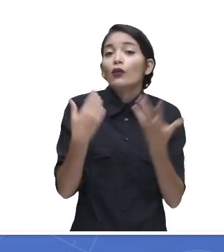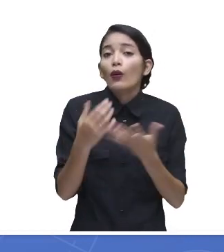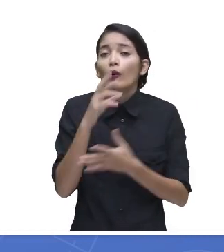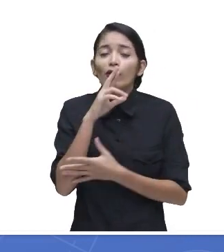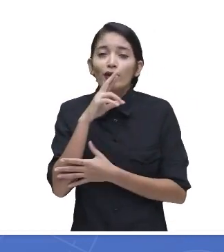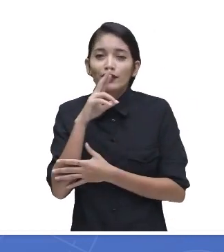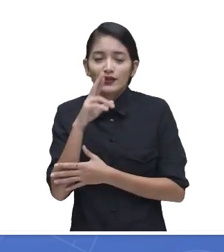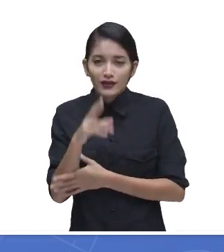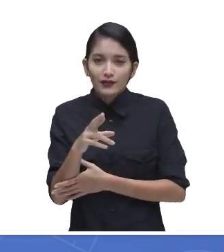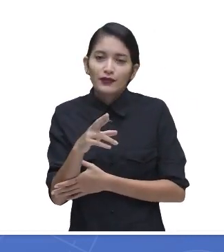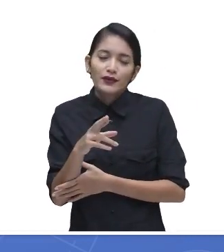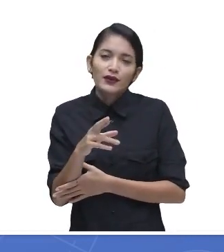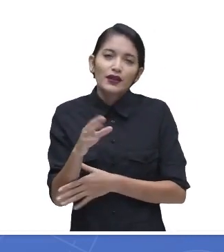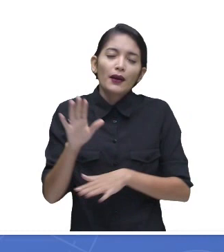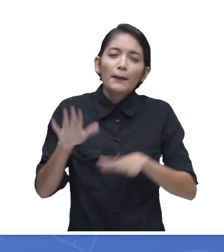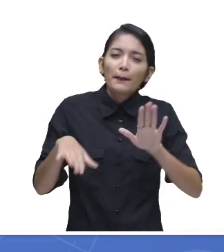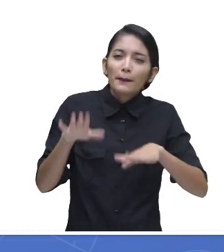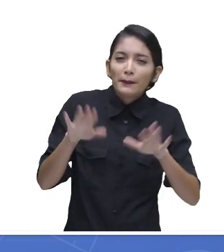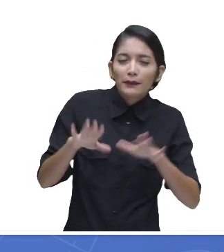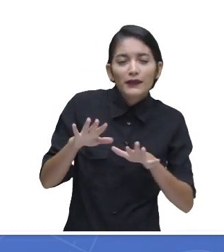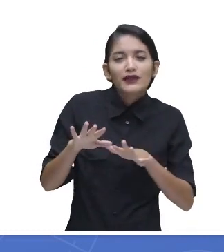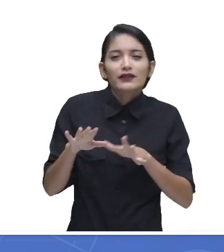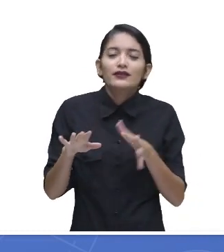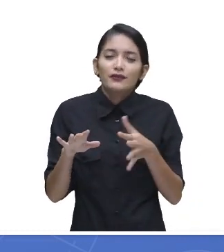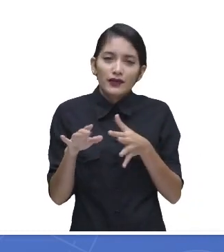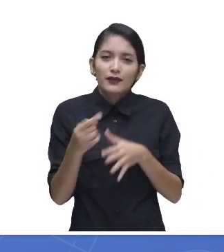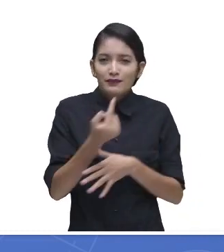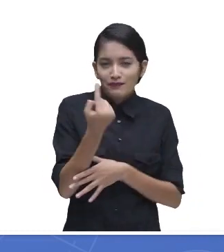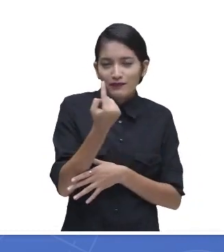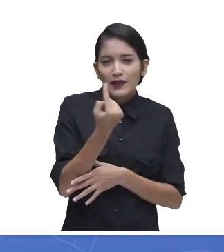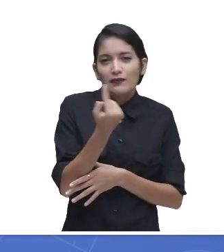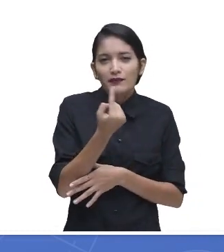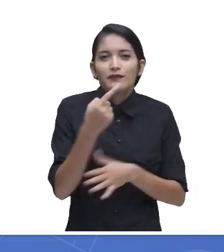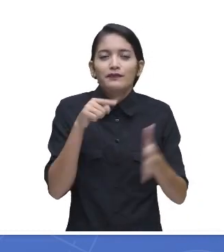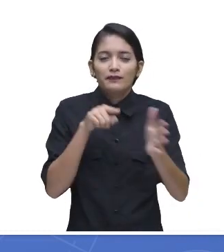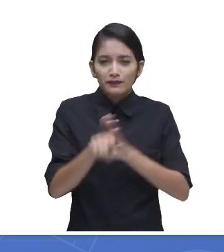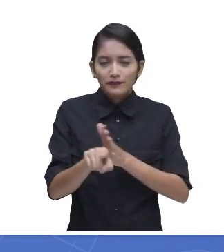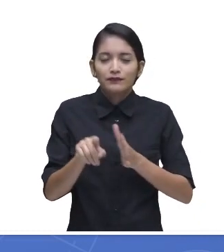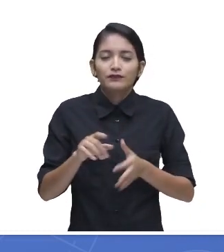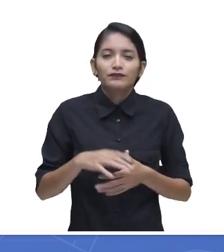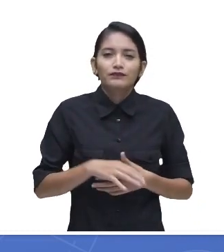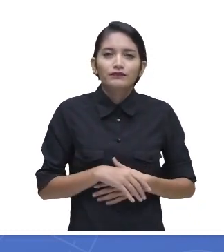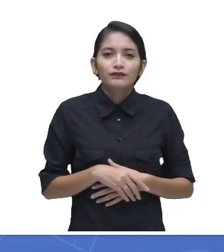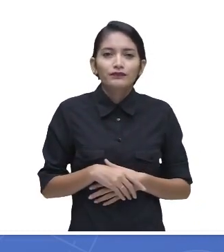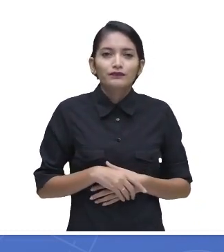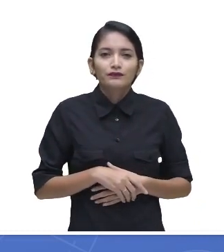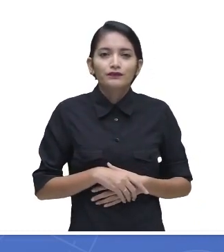resposta aproximada aí para essa primeira questão.